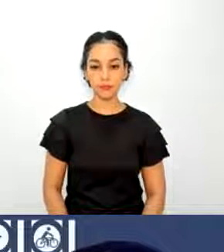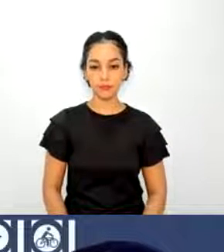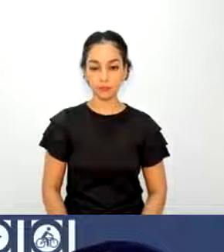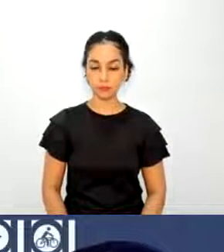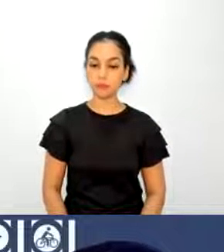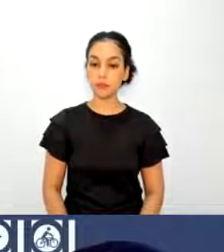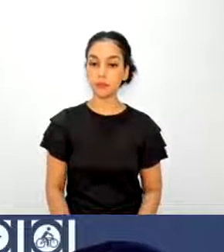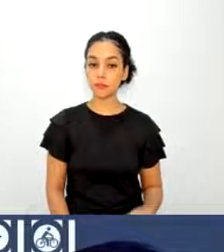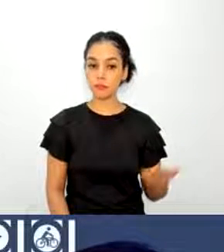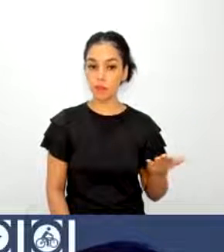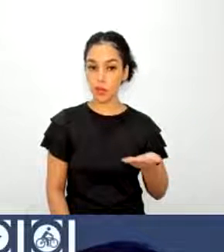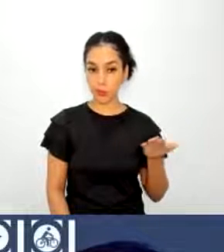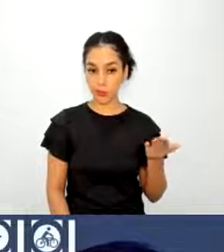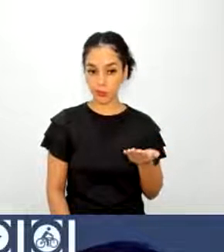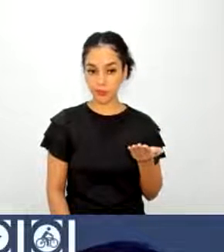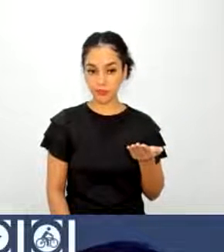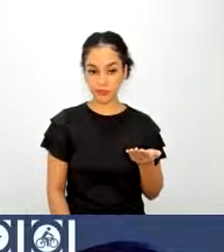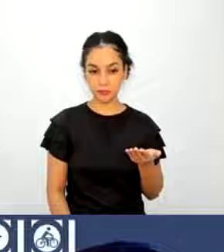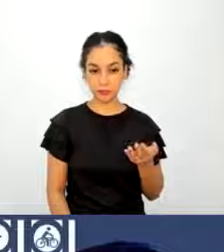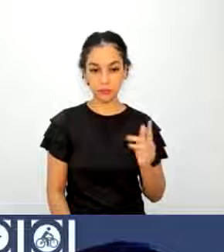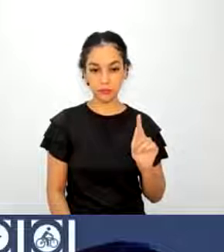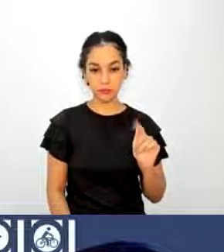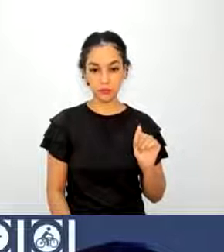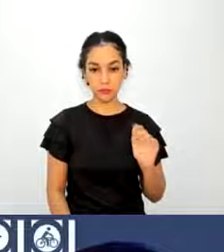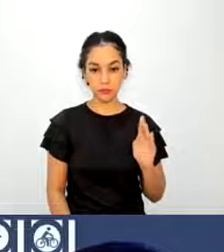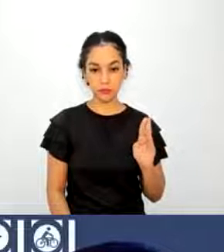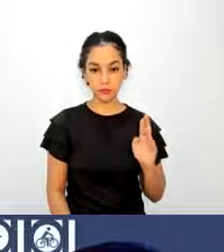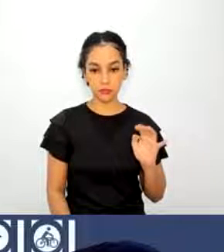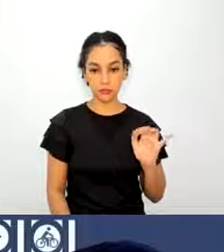Agora, vamos lá, Gabriela.